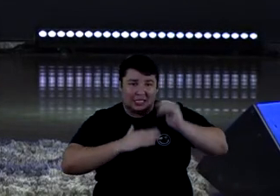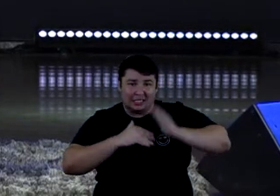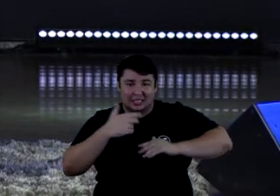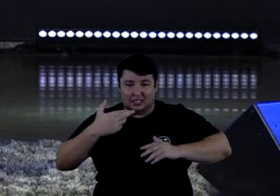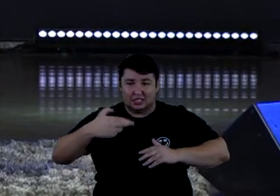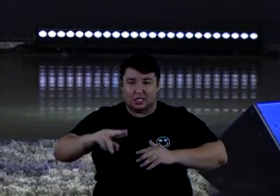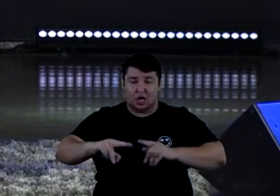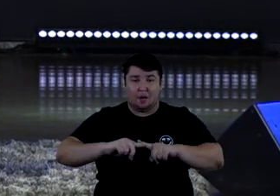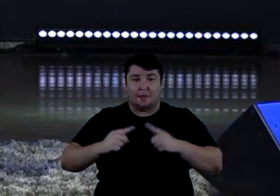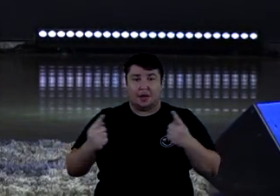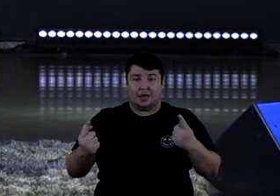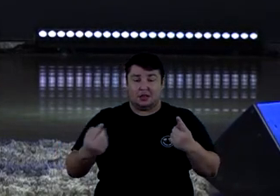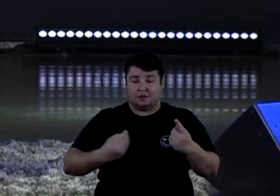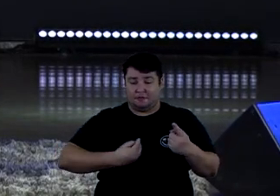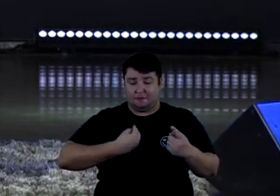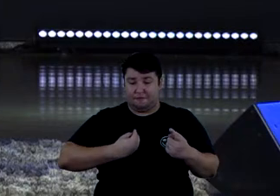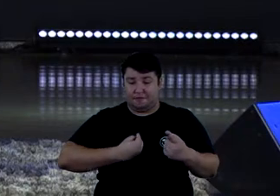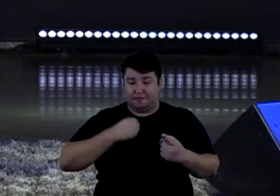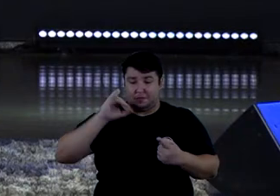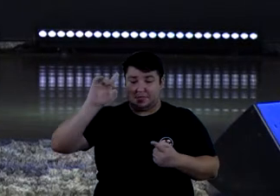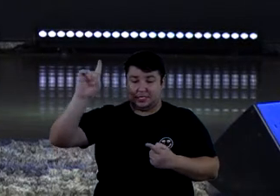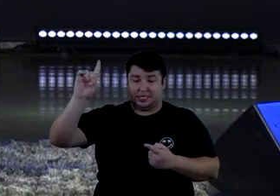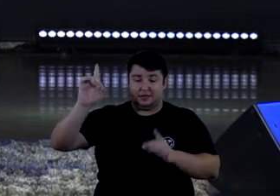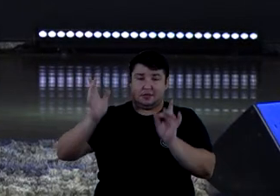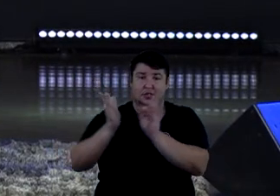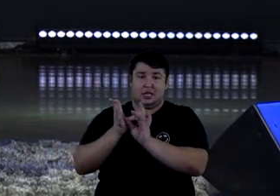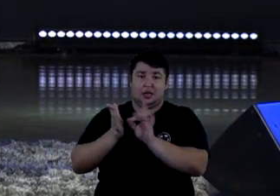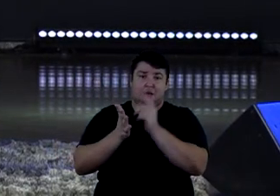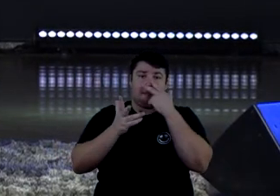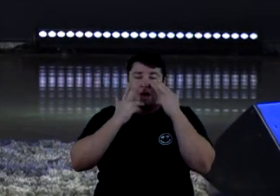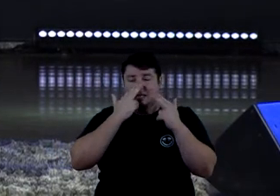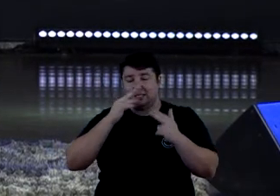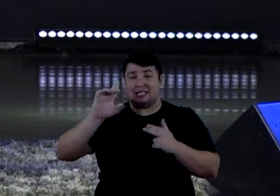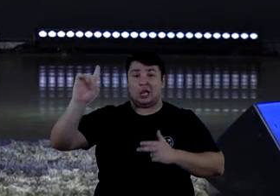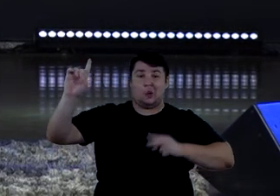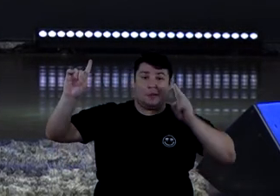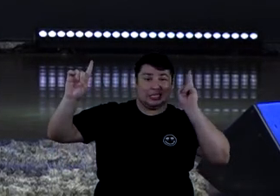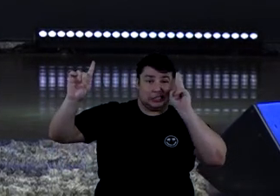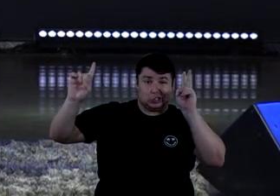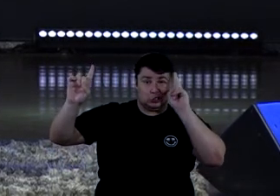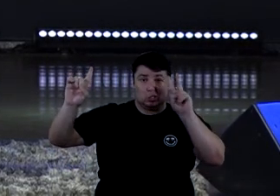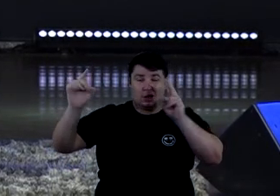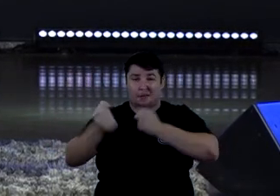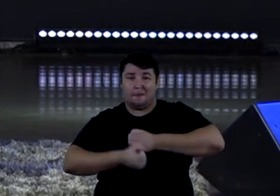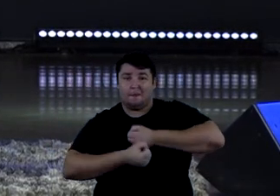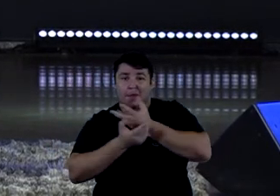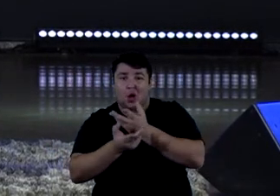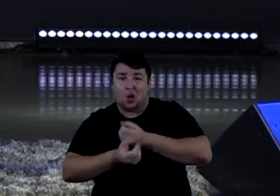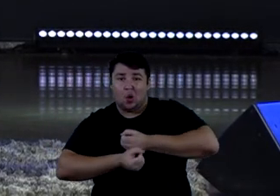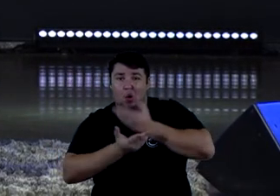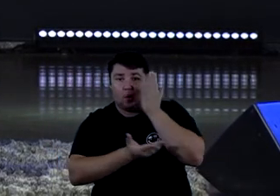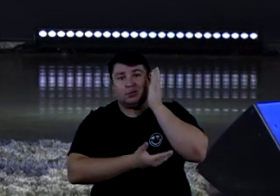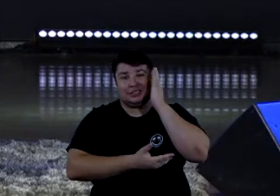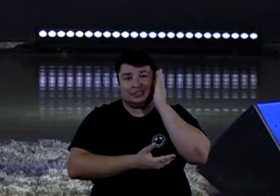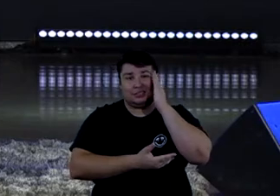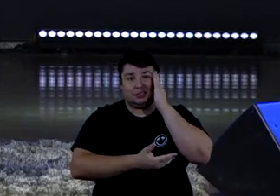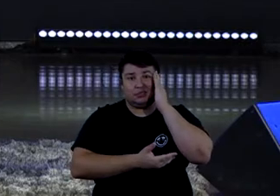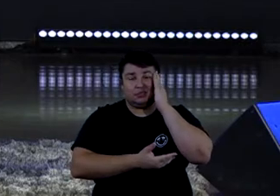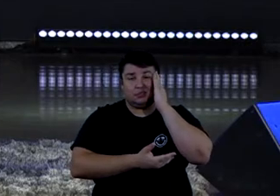existisse. É como se Deus fosse uma fábula, um conto da carochinha. E para